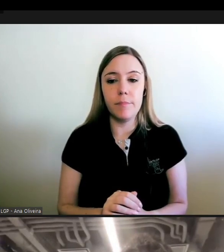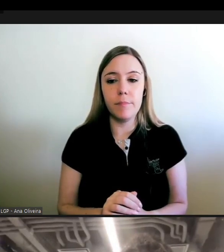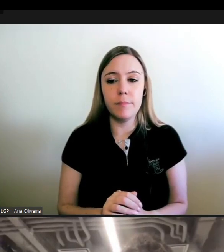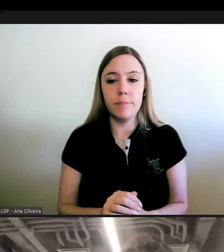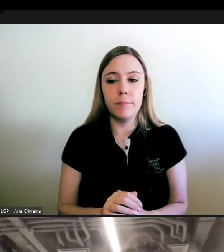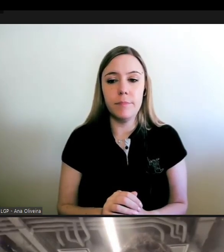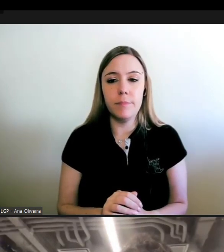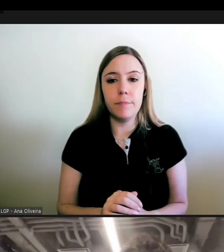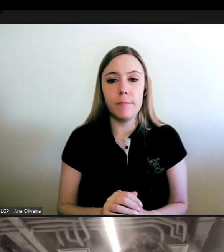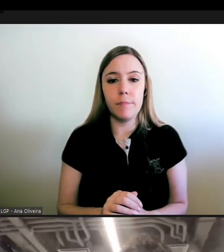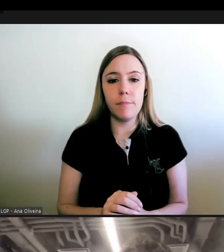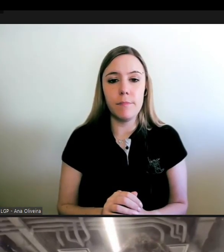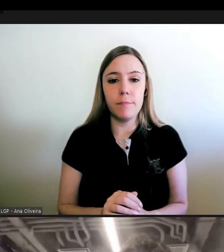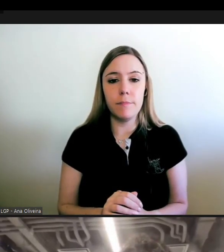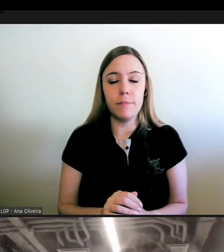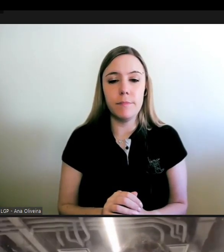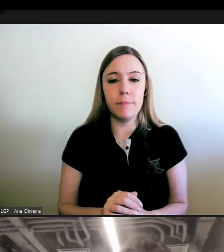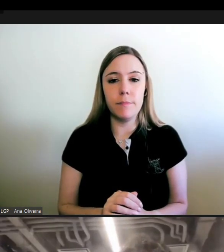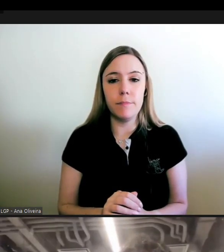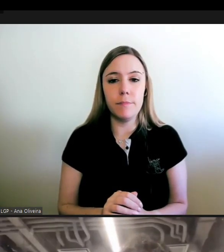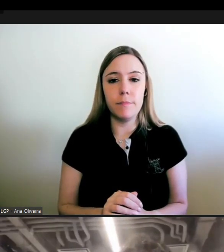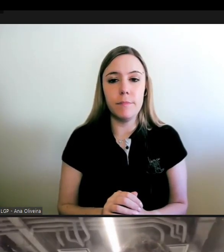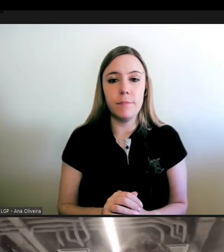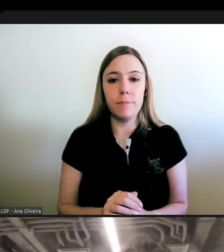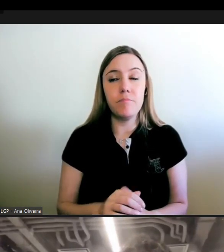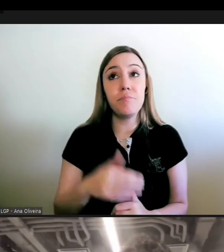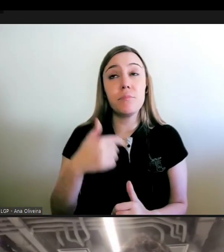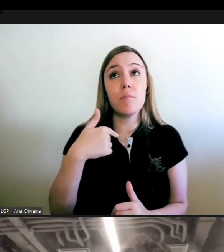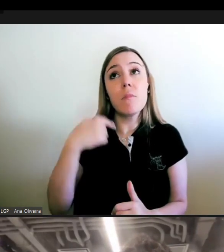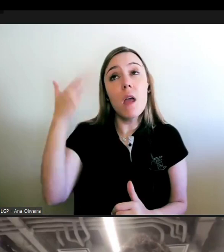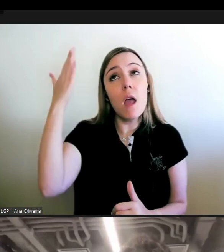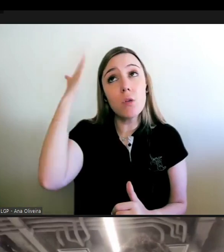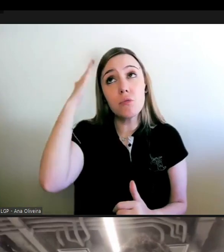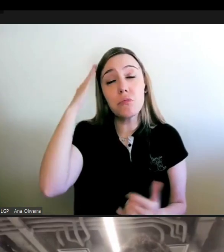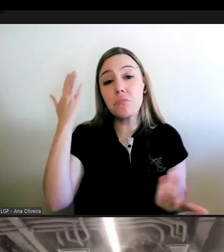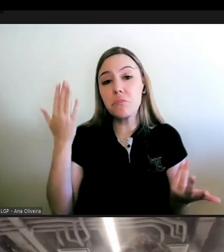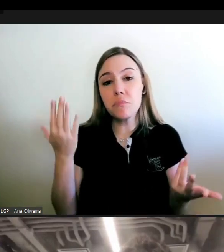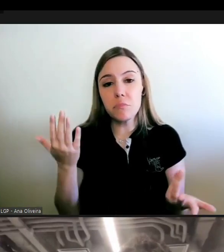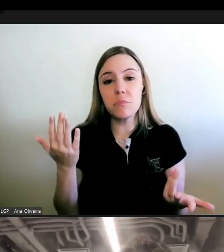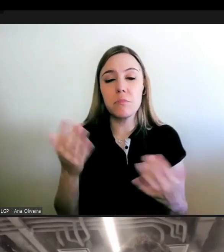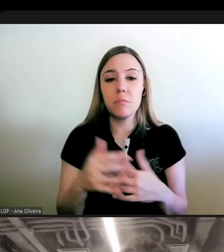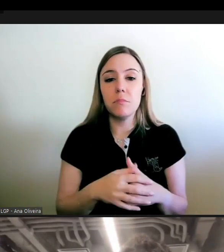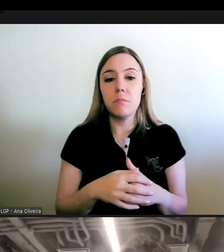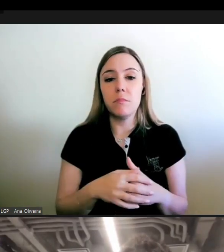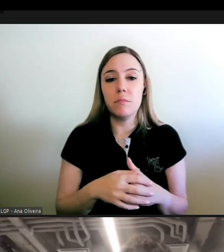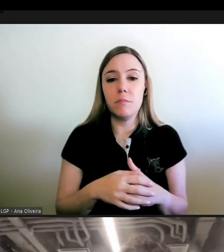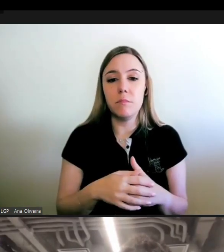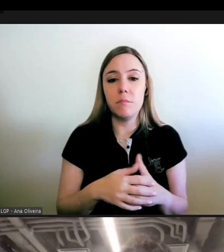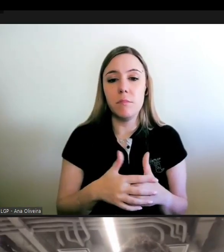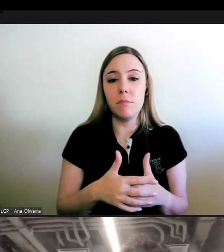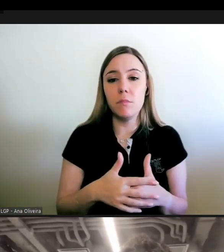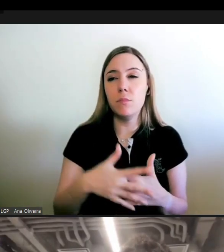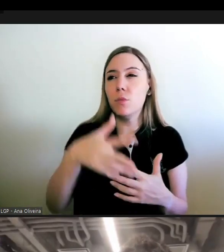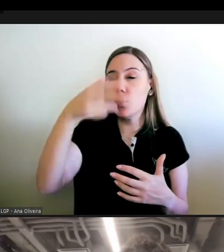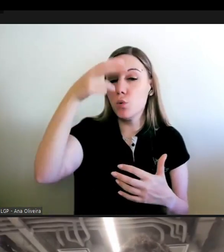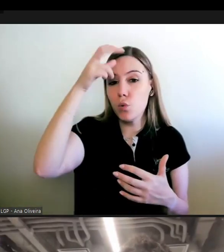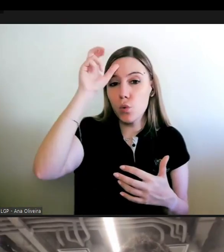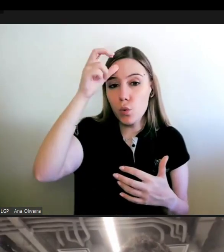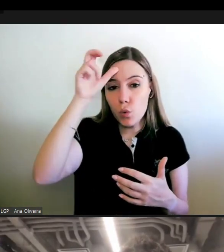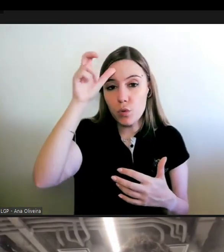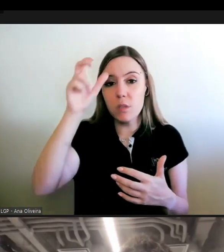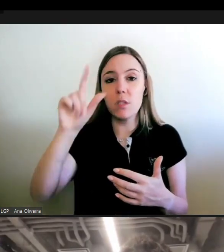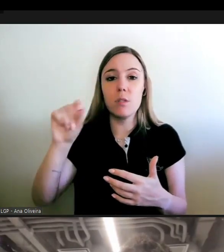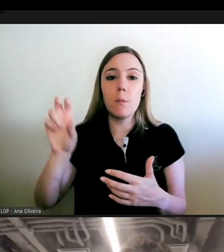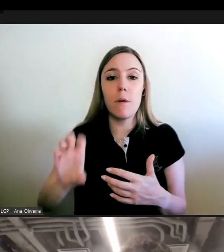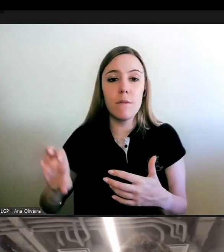o que é que acho ao fim do dia? Acho que independentemente dos conceitos e das formas, o